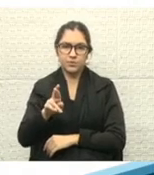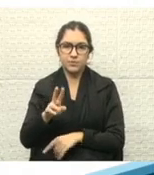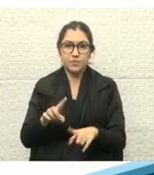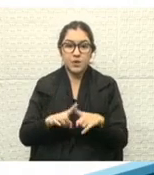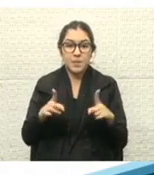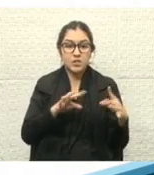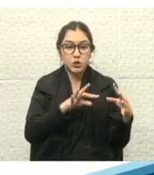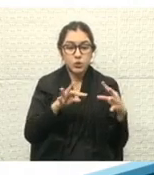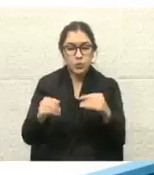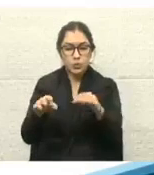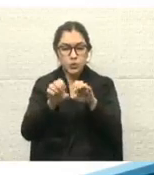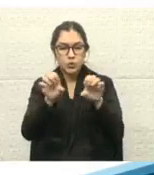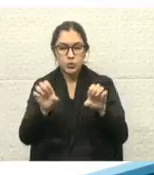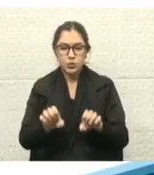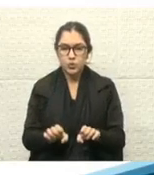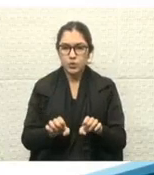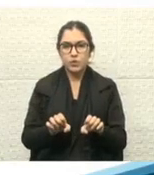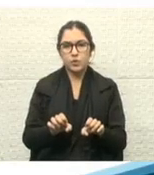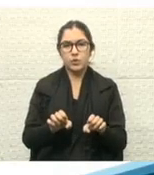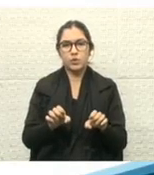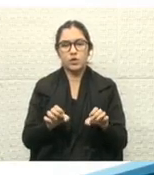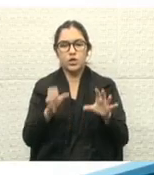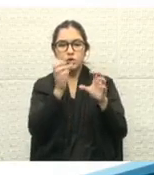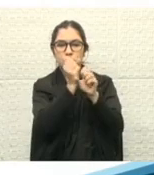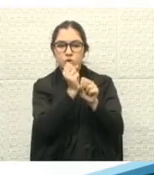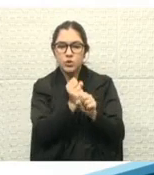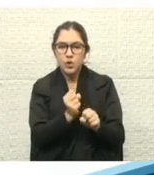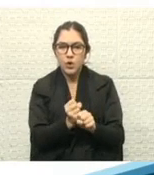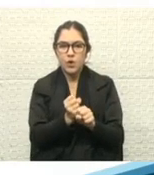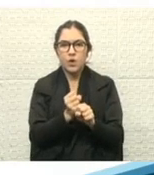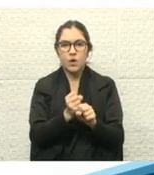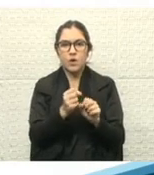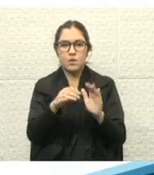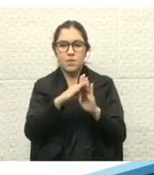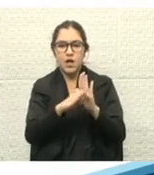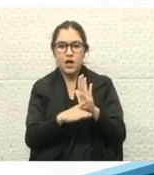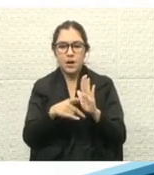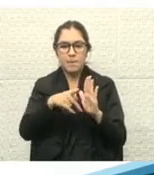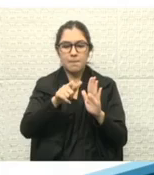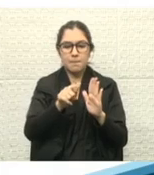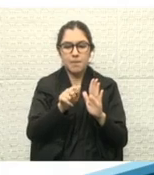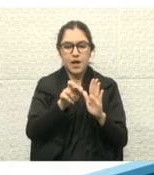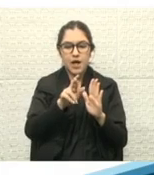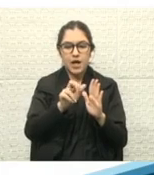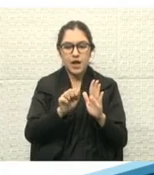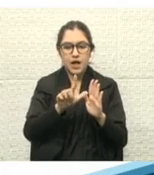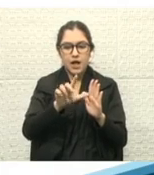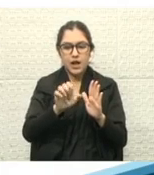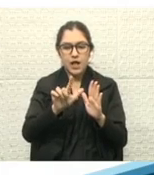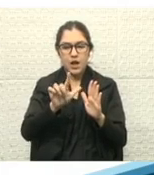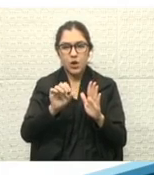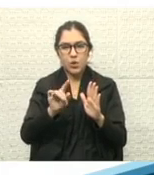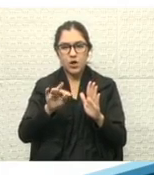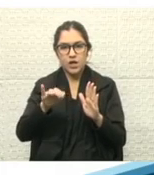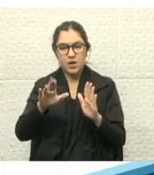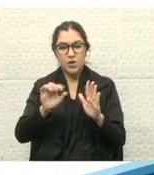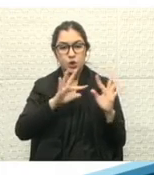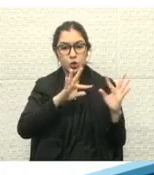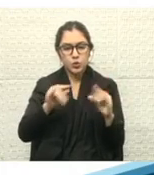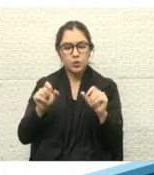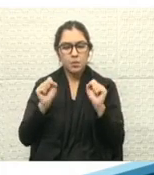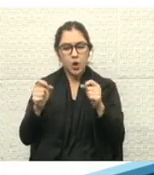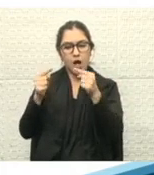Mas toda aquela estrutura, as somas, regra do paralelogramo, todas as demais condições, elas podem